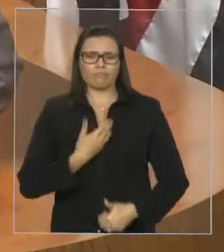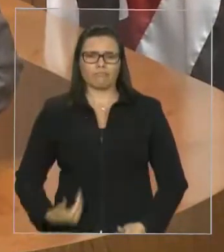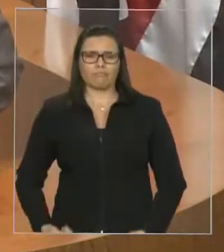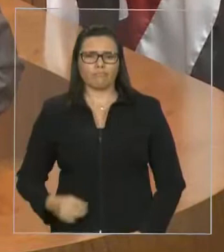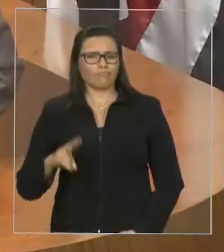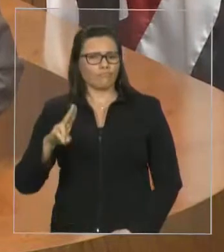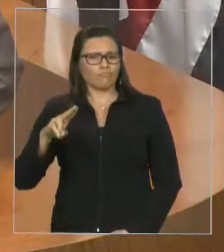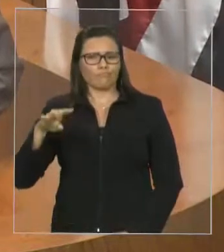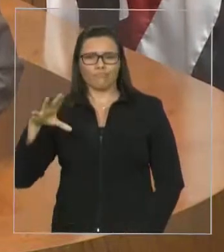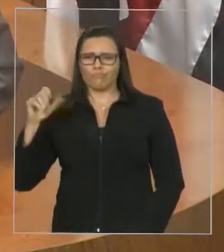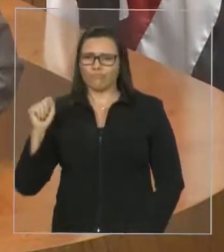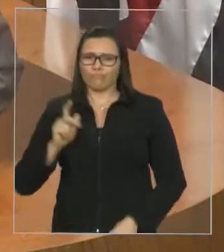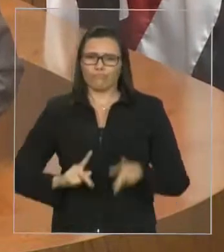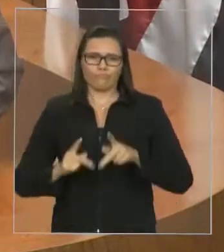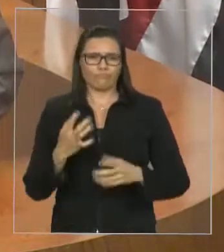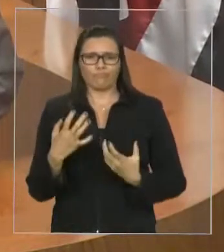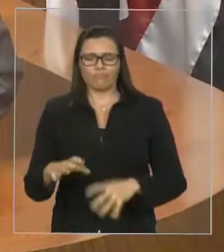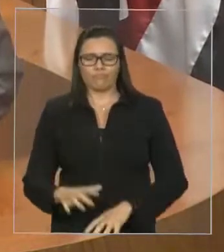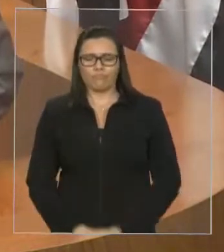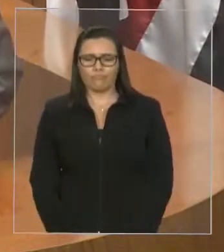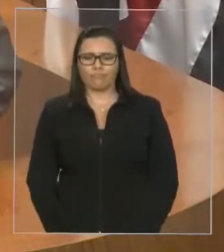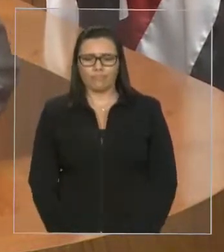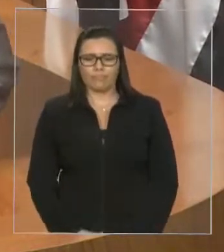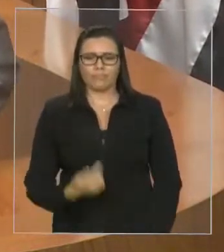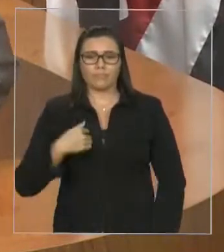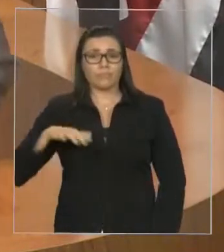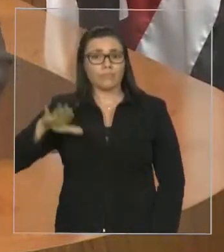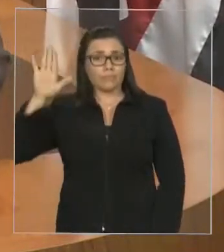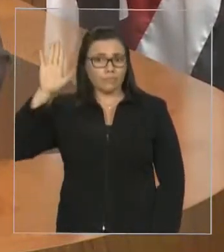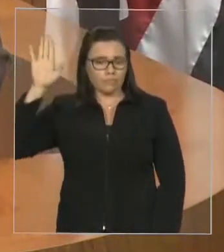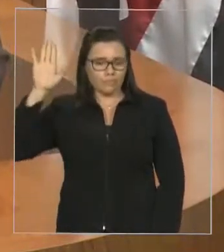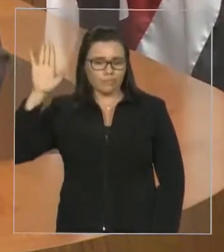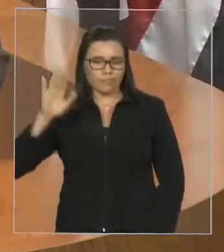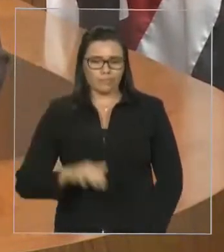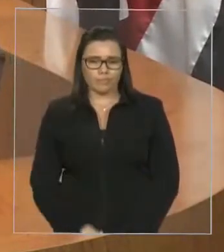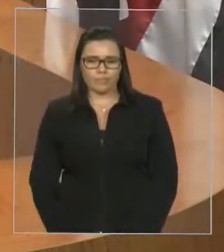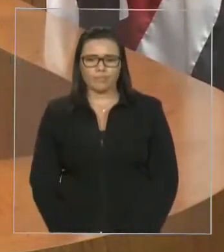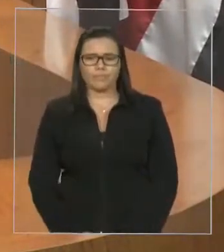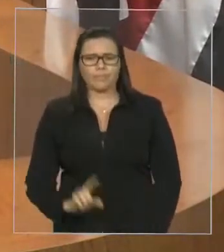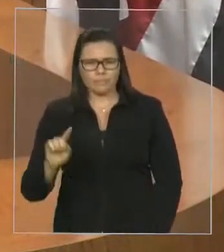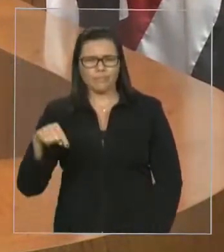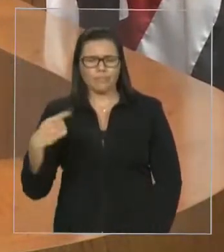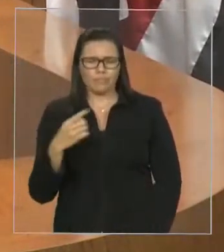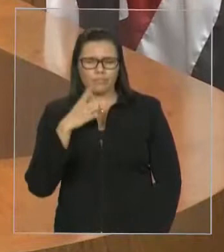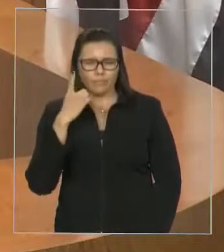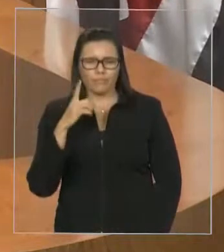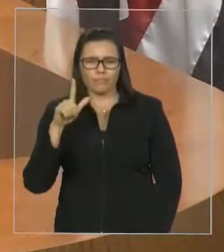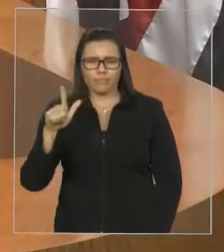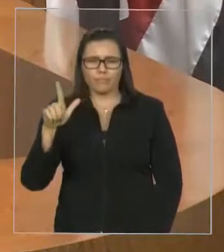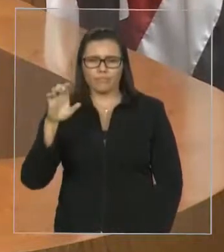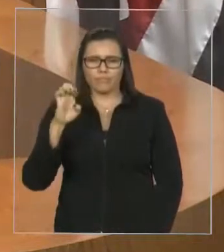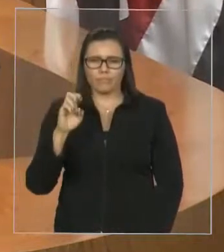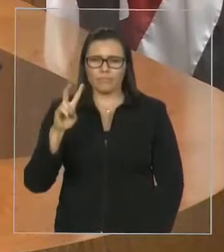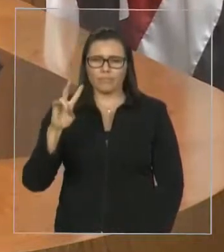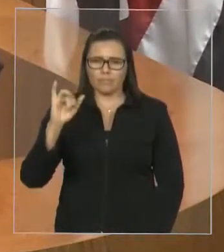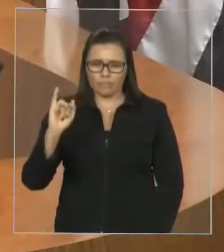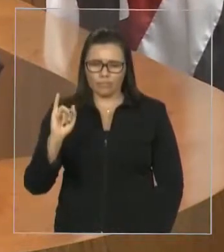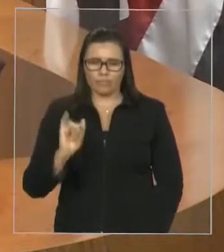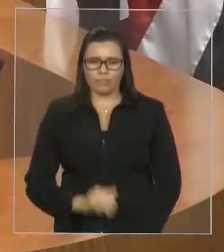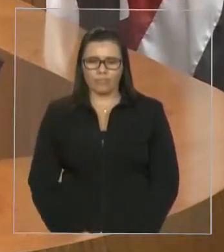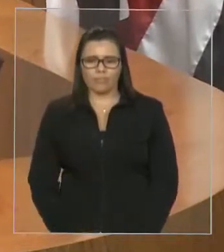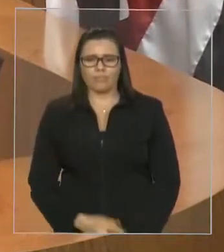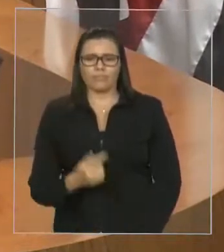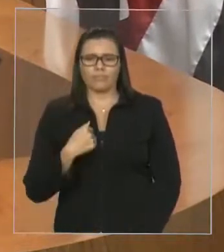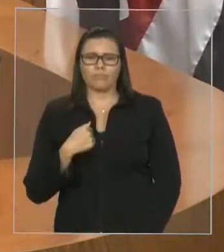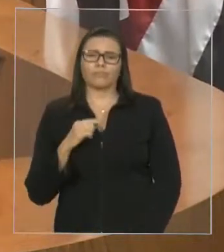quero uma parte. Concedo já, deputado Levi. Peço que inclua os 2 apartes ao meu pronunciamento. Só para completar um pouco desse